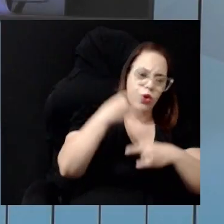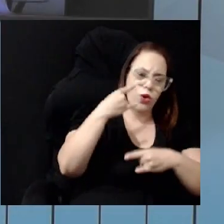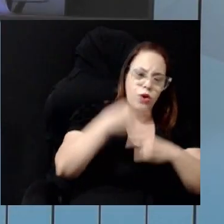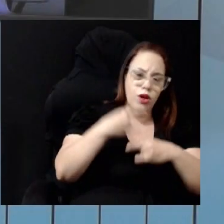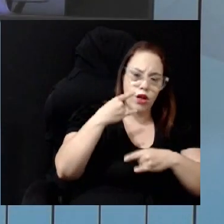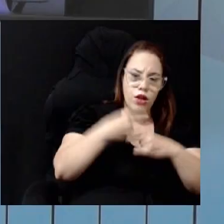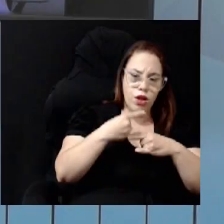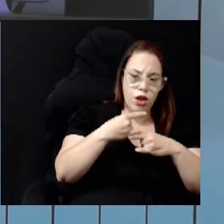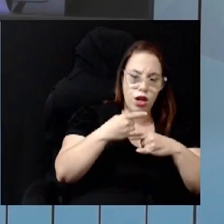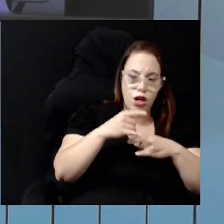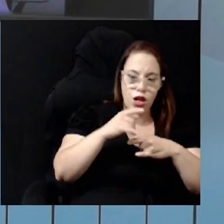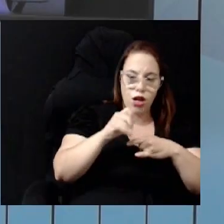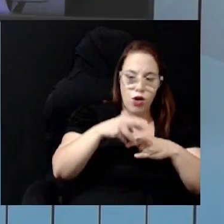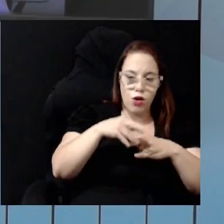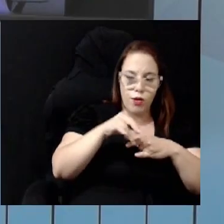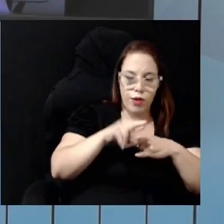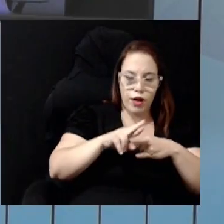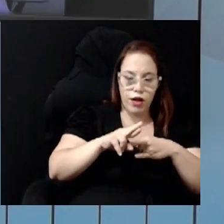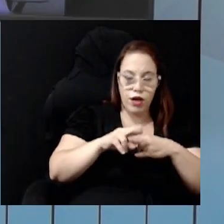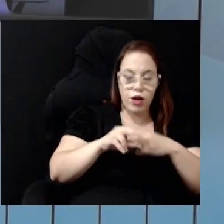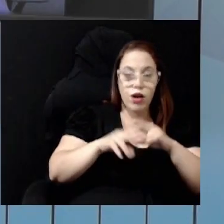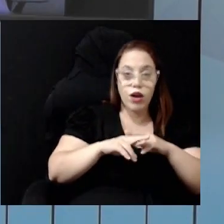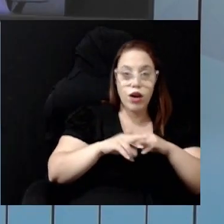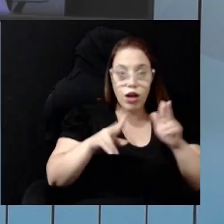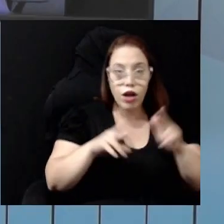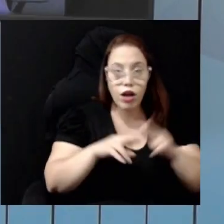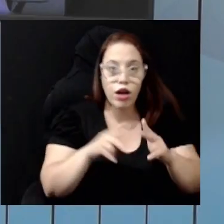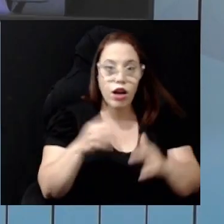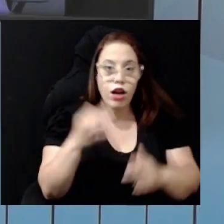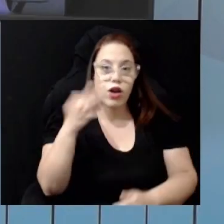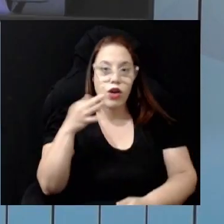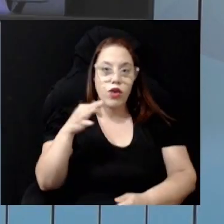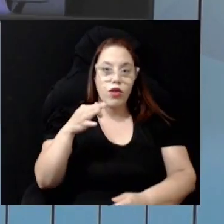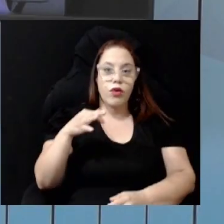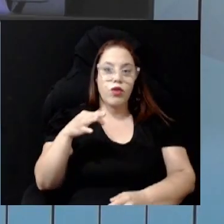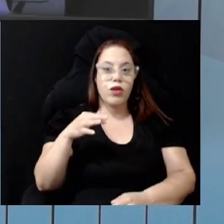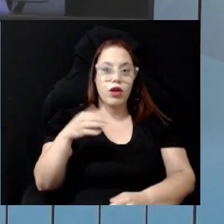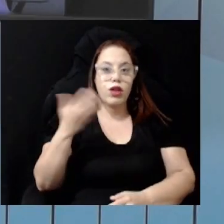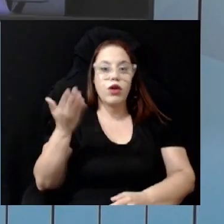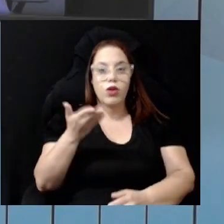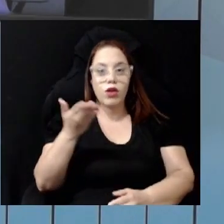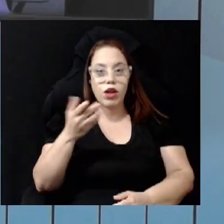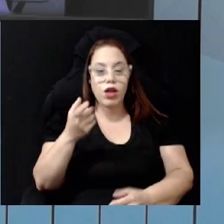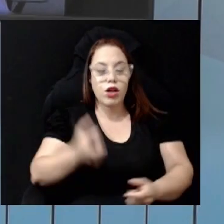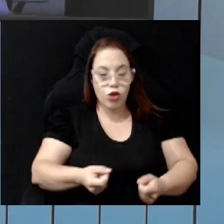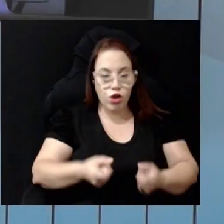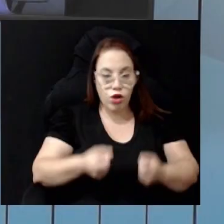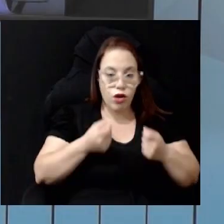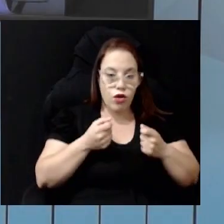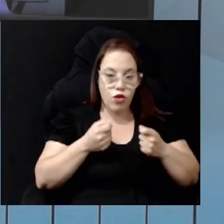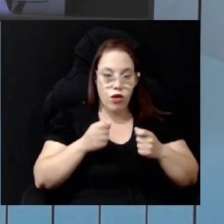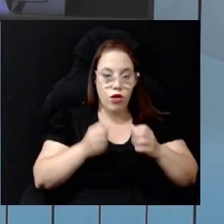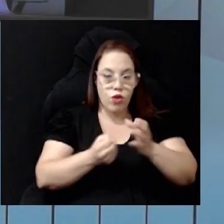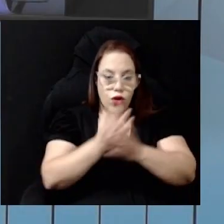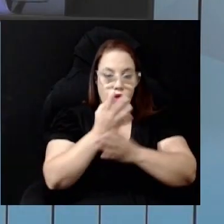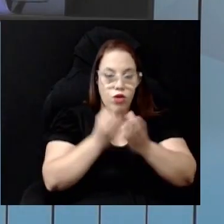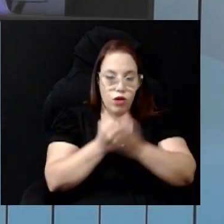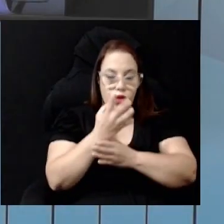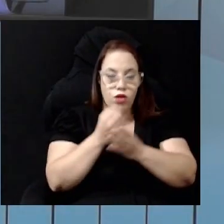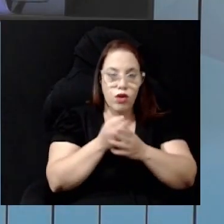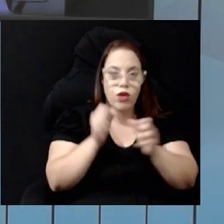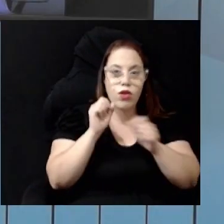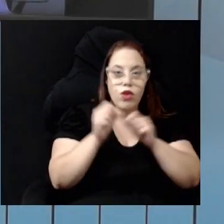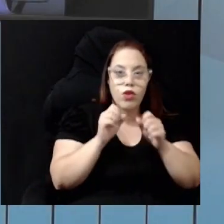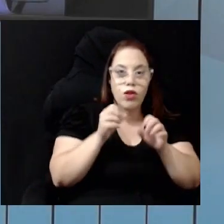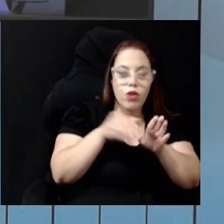coluna, assim na lombar, e diferenciar essa dor de uma dor que já é um câncer ali se